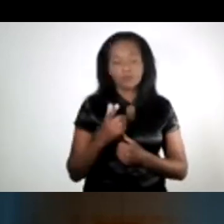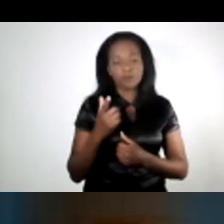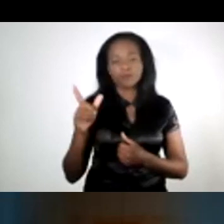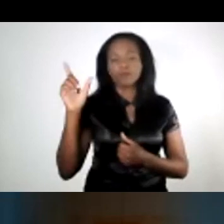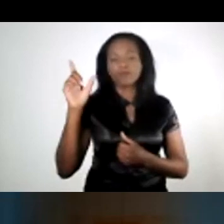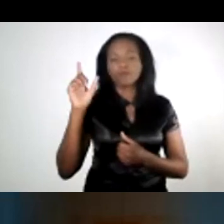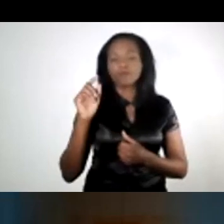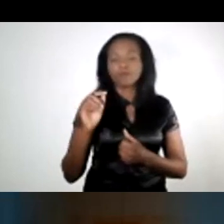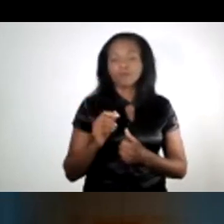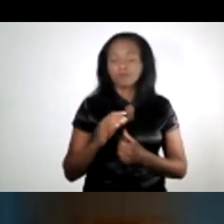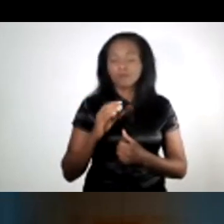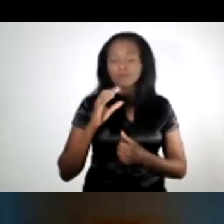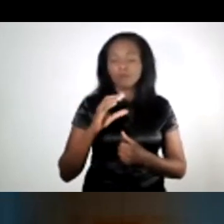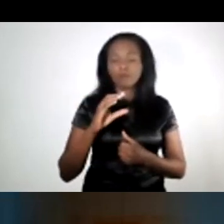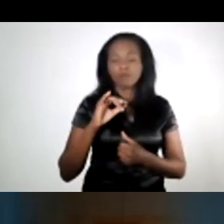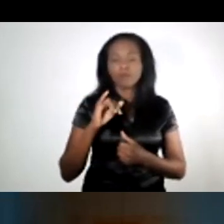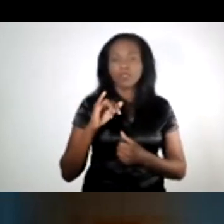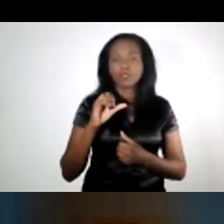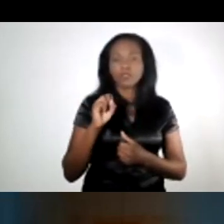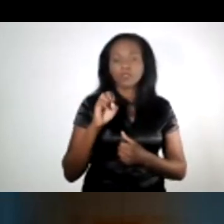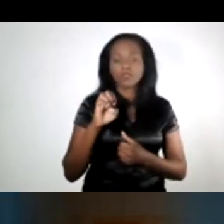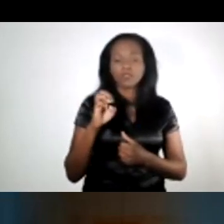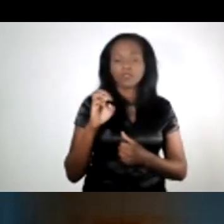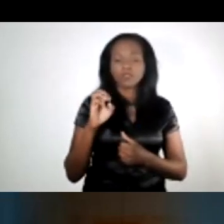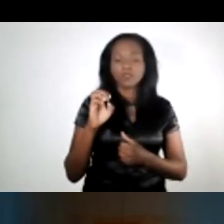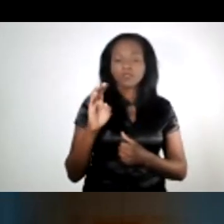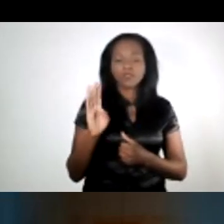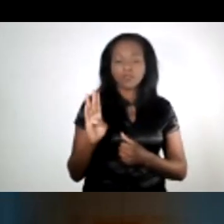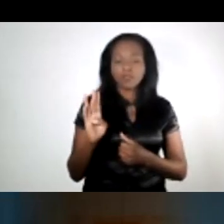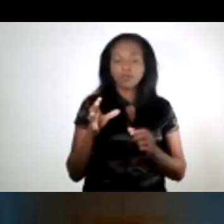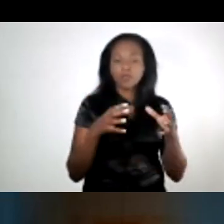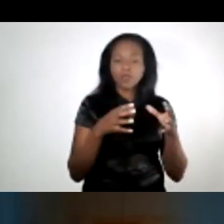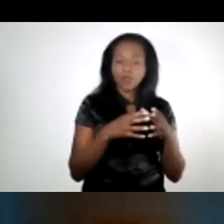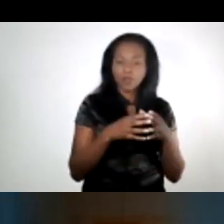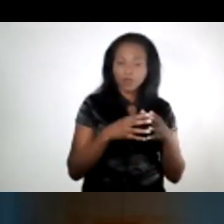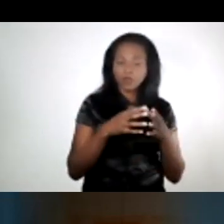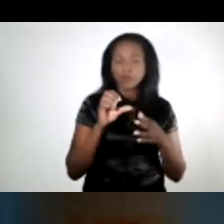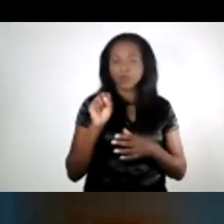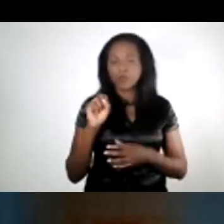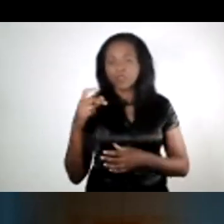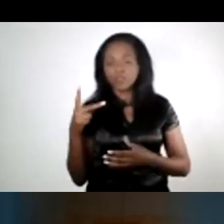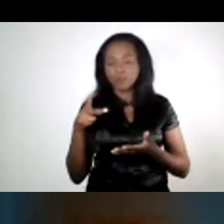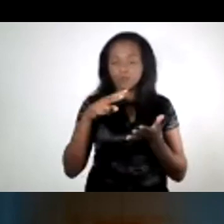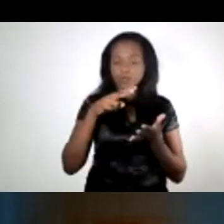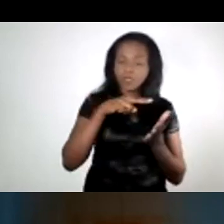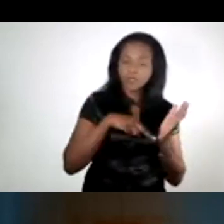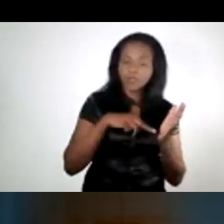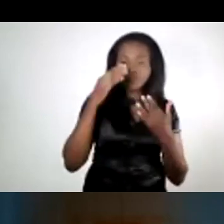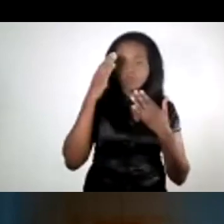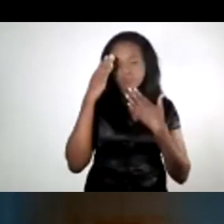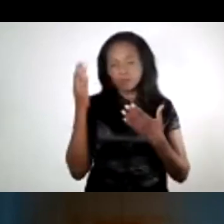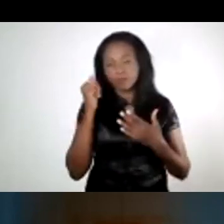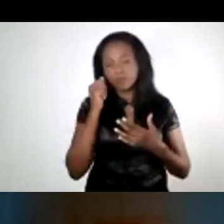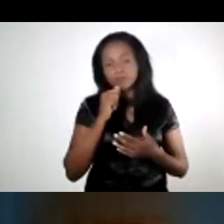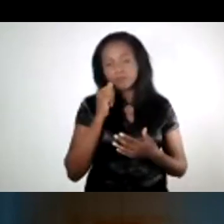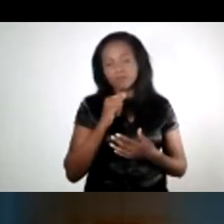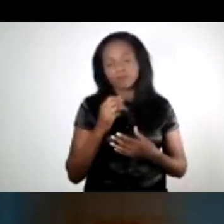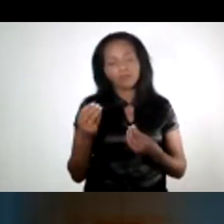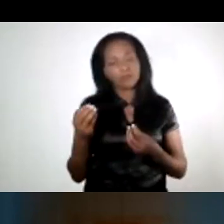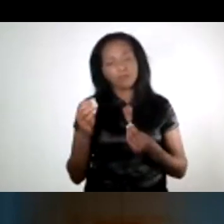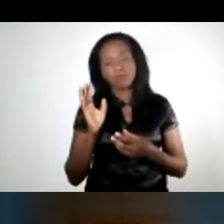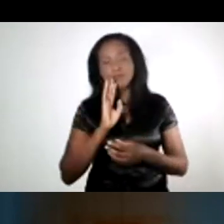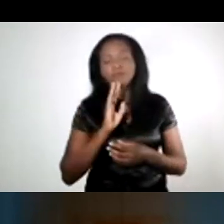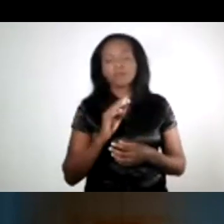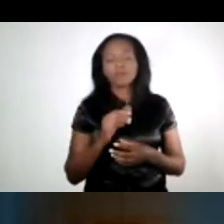ao CISEB, a equipe, né, das Leituras. Muito obrigada, meninas, vocês são demais. E